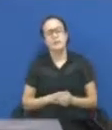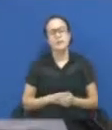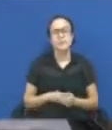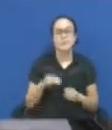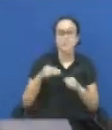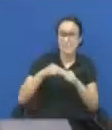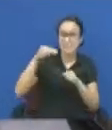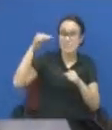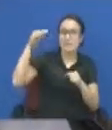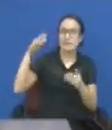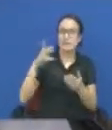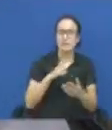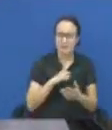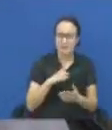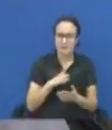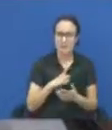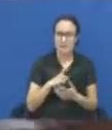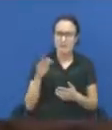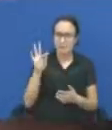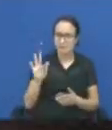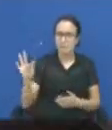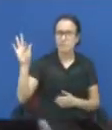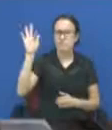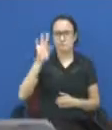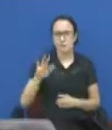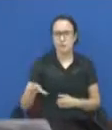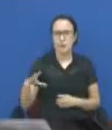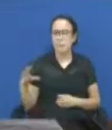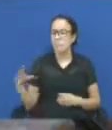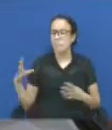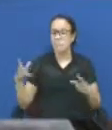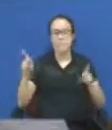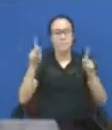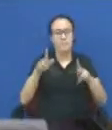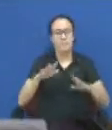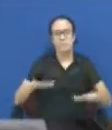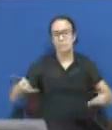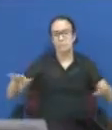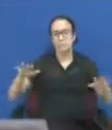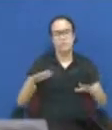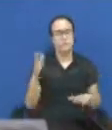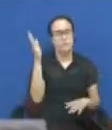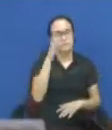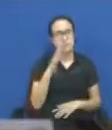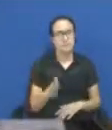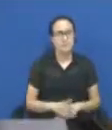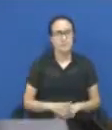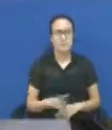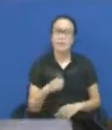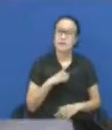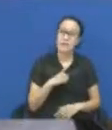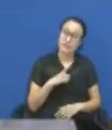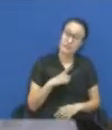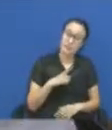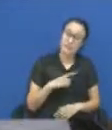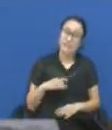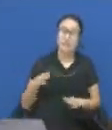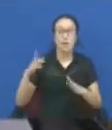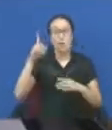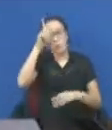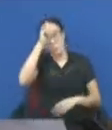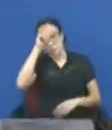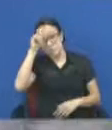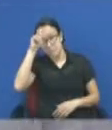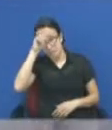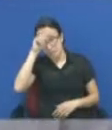pós-doutor à população brasileira. Mantém também vários hospitais. Os hospitais samaritanos